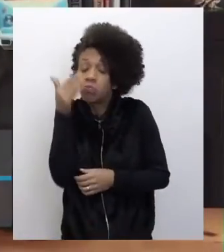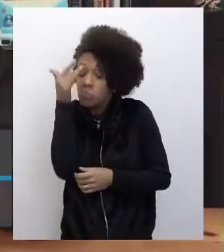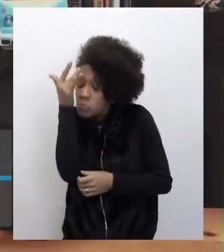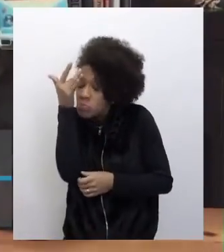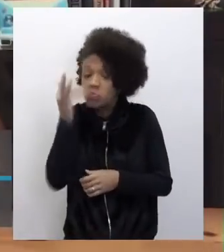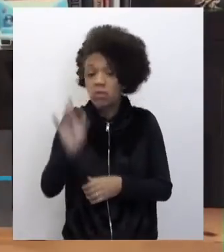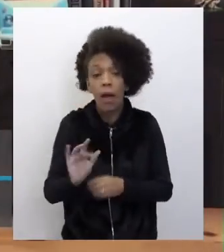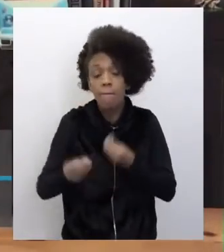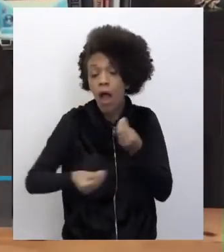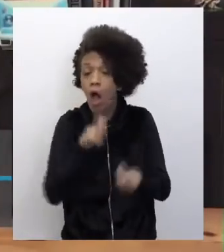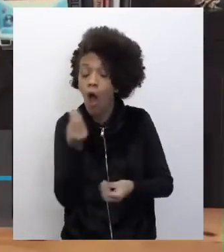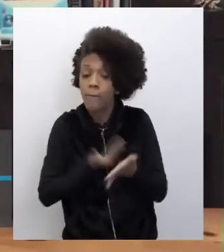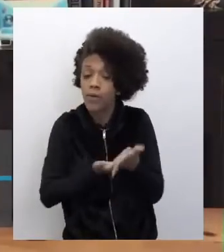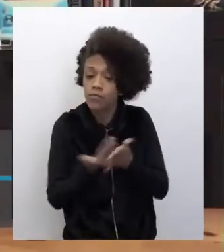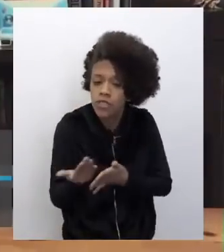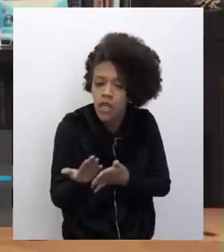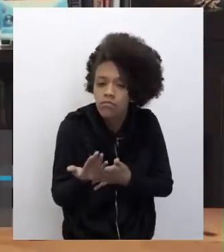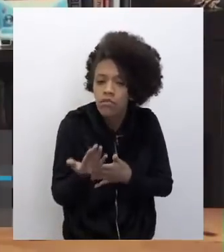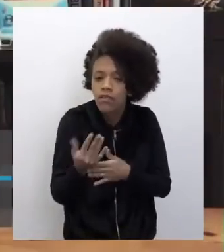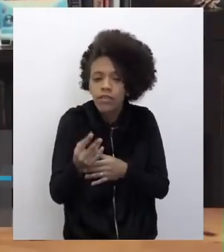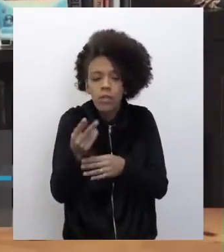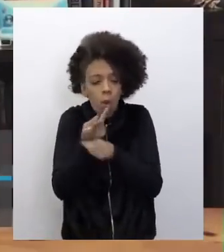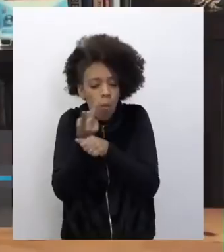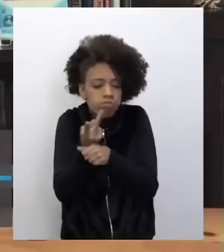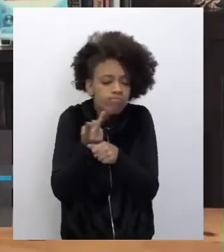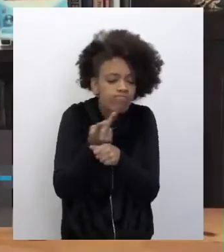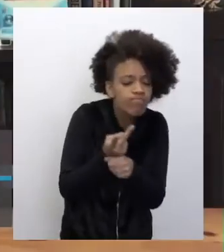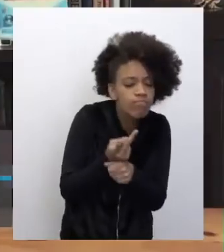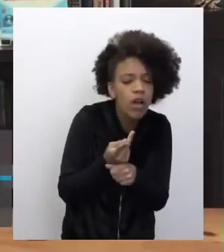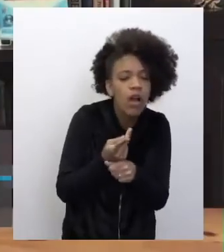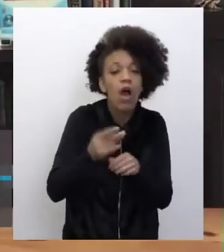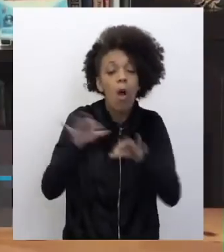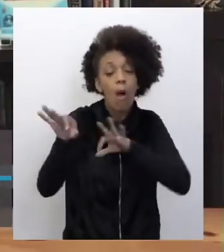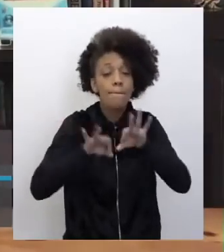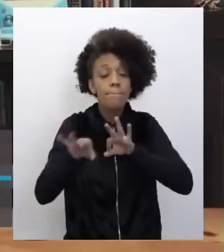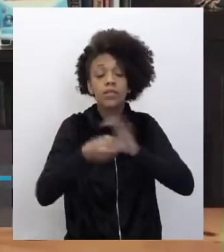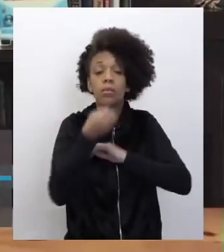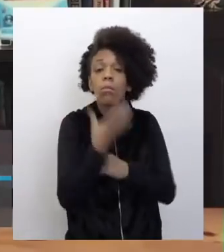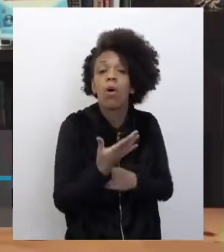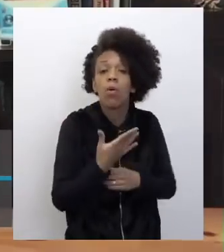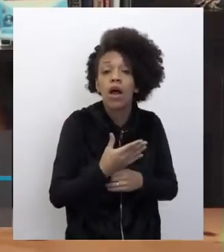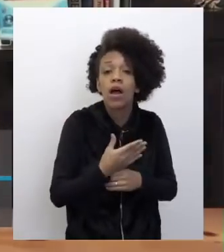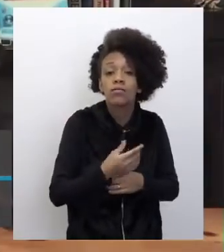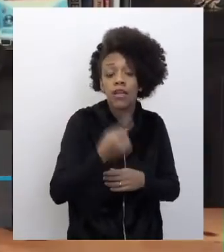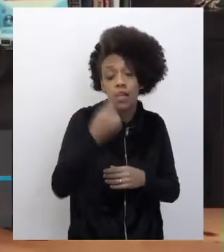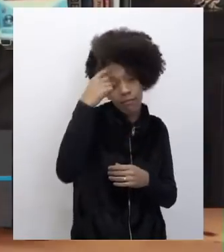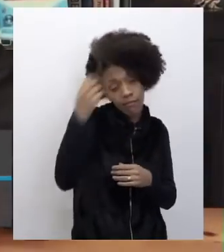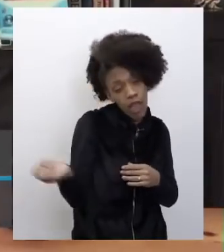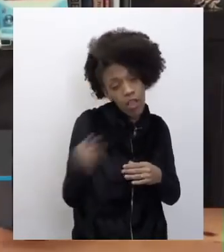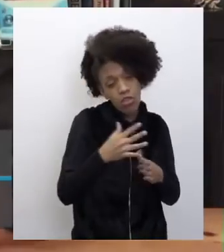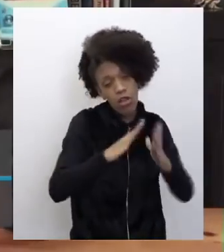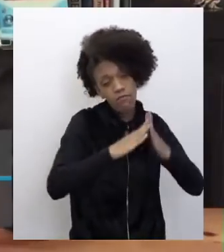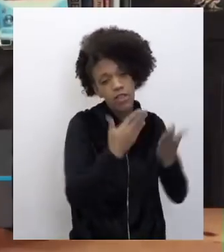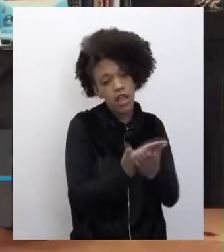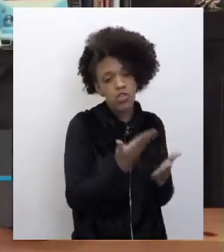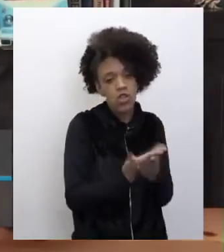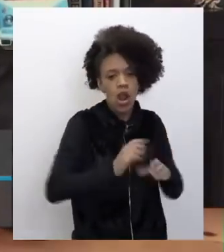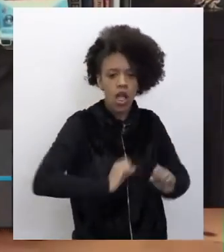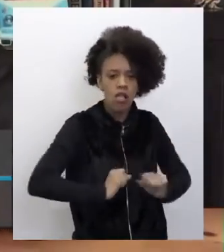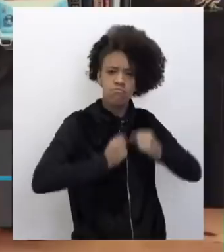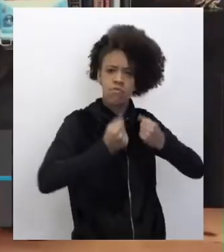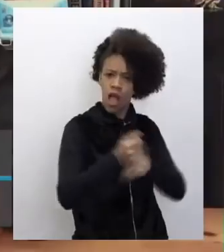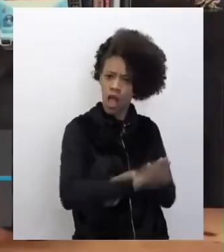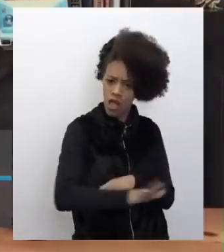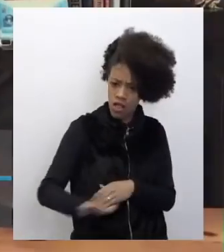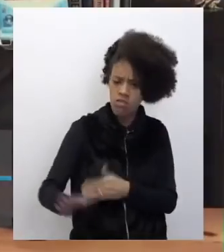onde começar, vale dar uma espiada em um projeto super bacana chamado Criativos da Escola. Esse projeto encoraja crianças